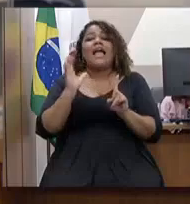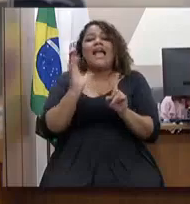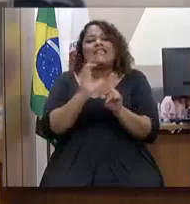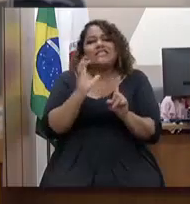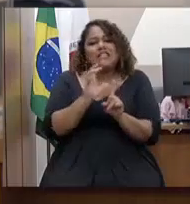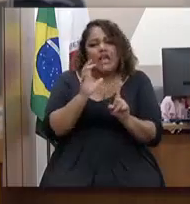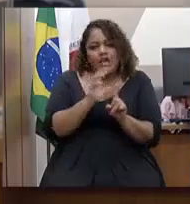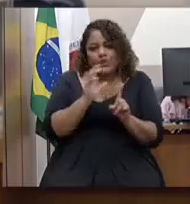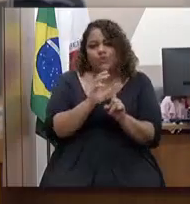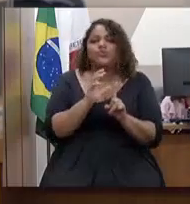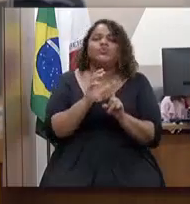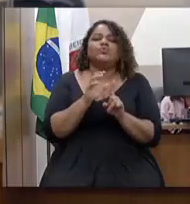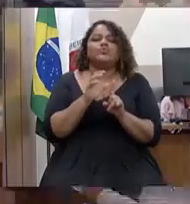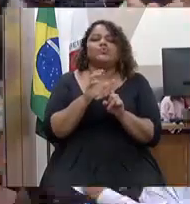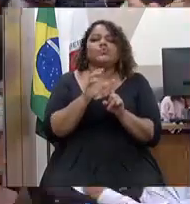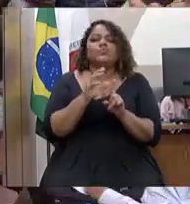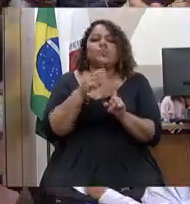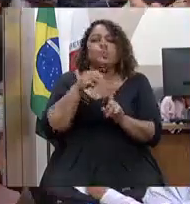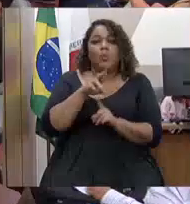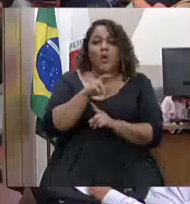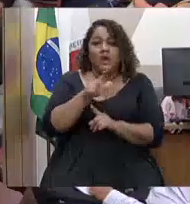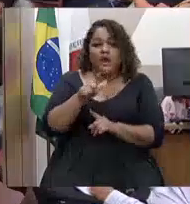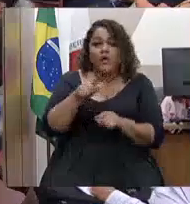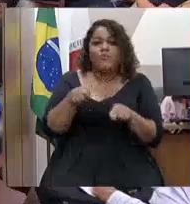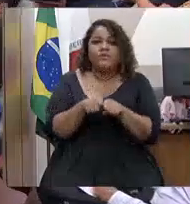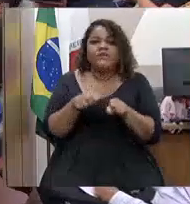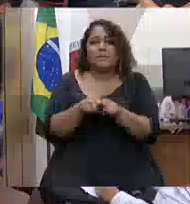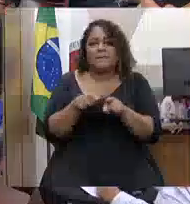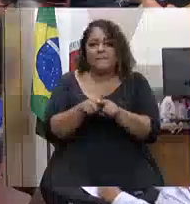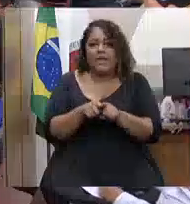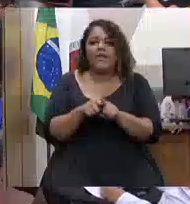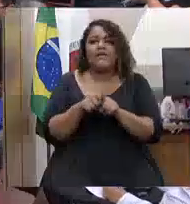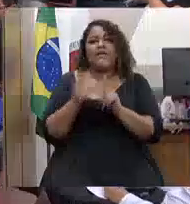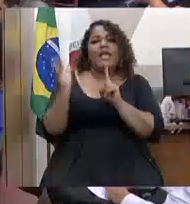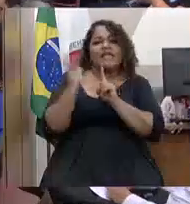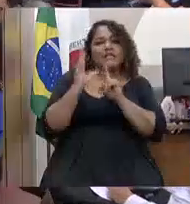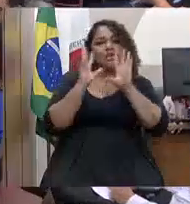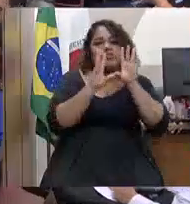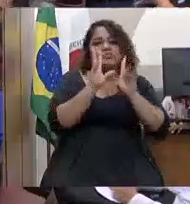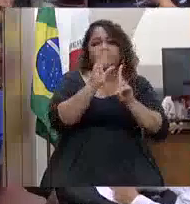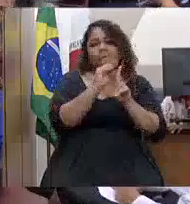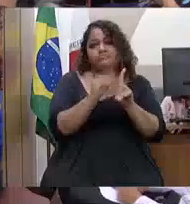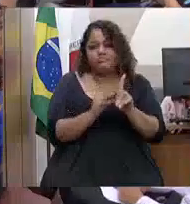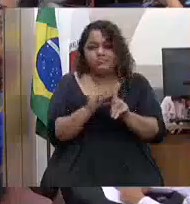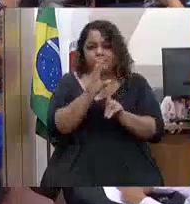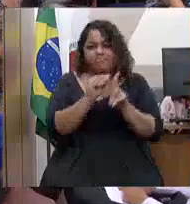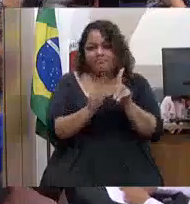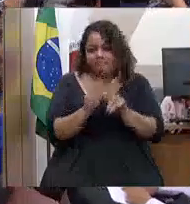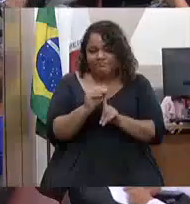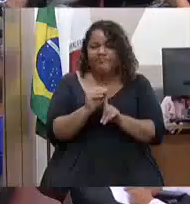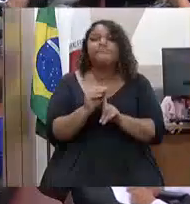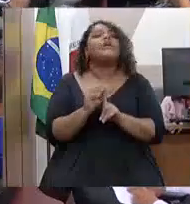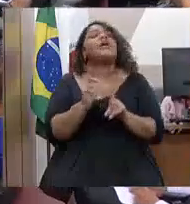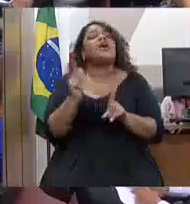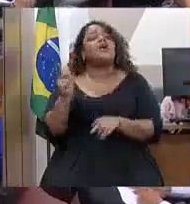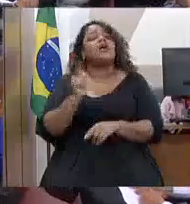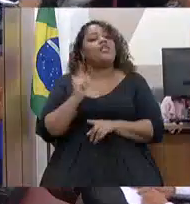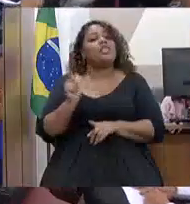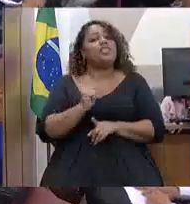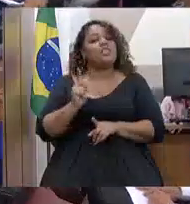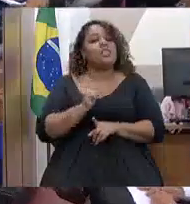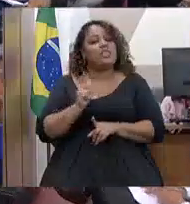pelas metas muitas vezes inalcançáveis e que fazem com que o trabalhador ia trabalhadora se recuse